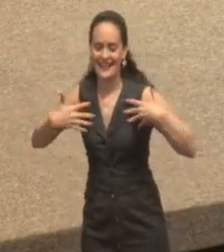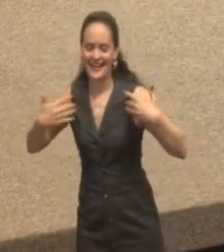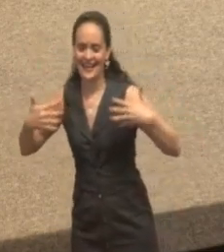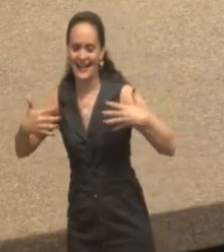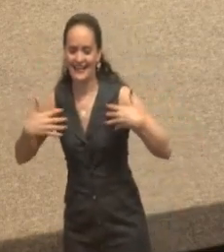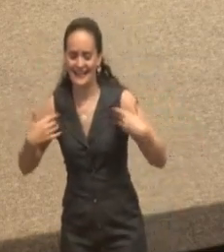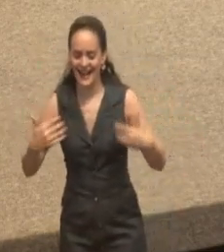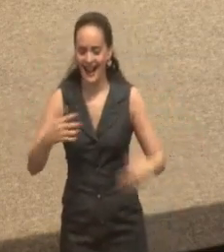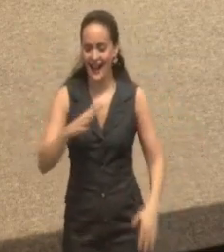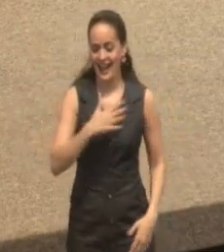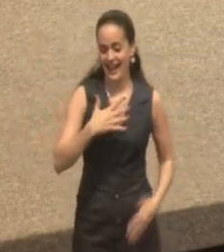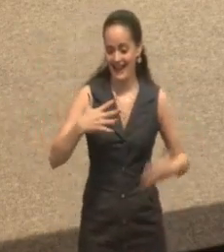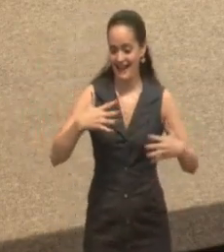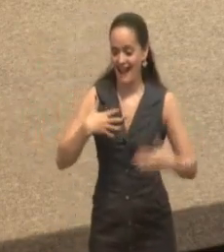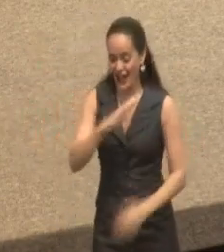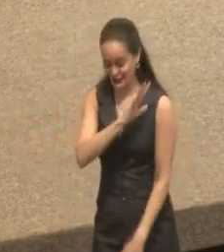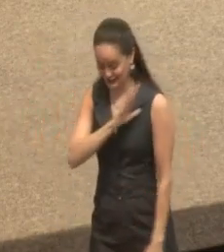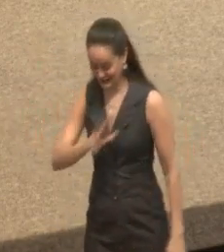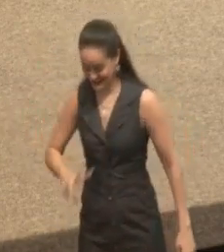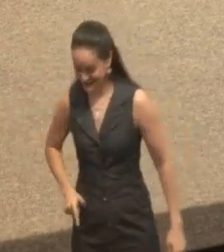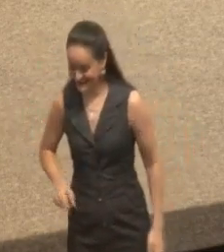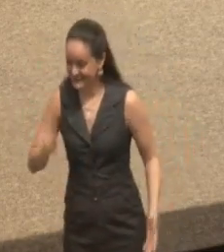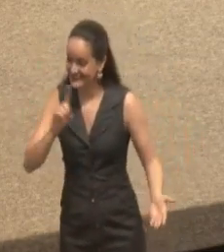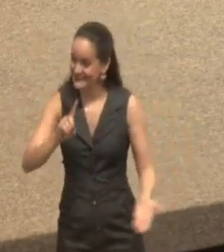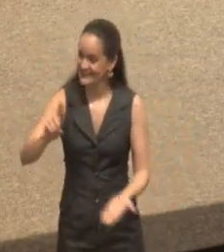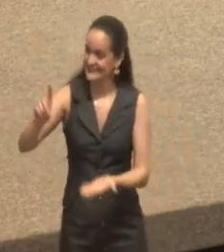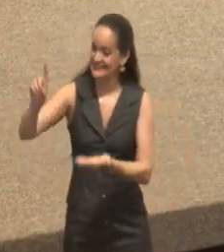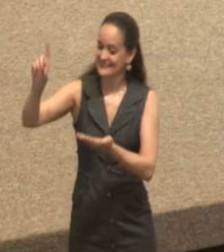te adorar.